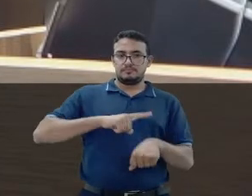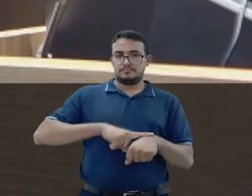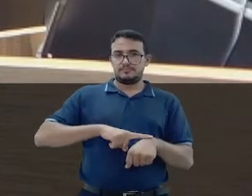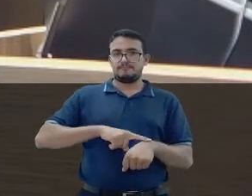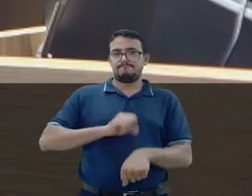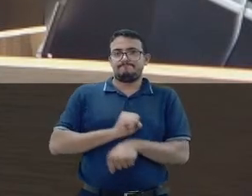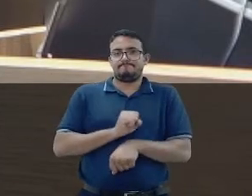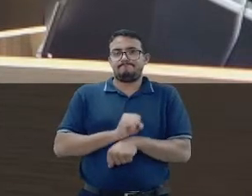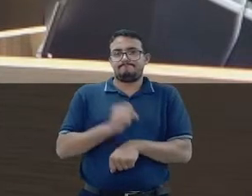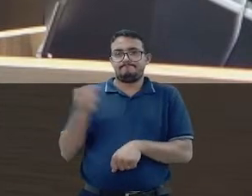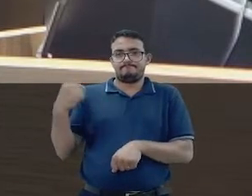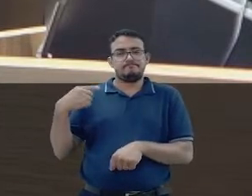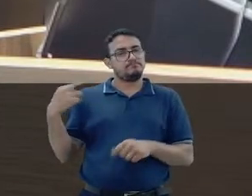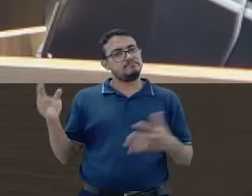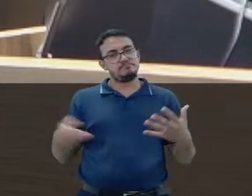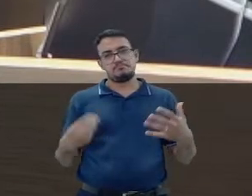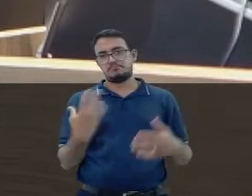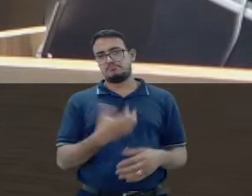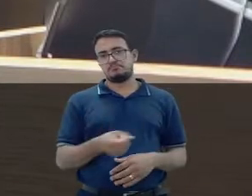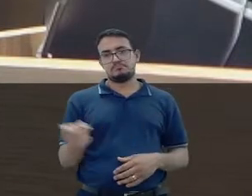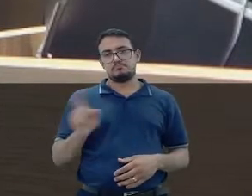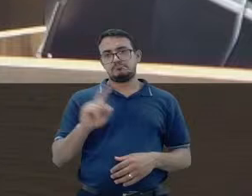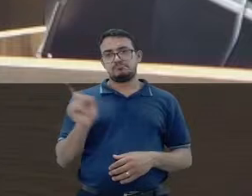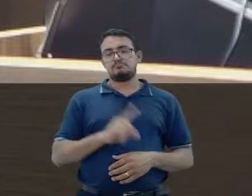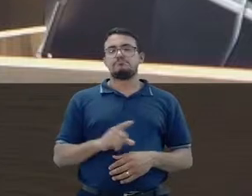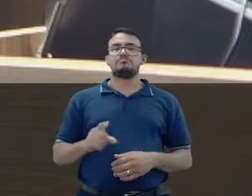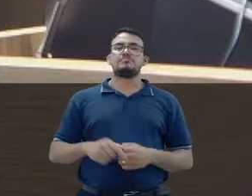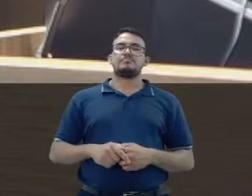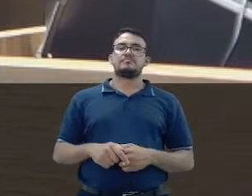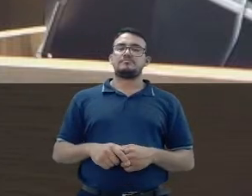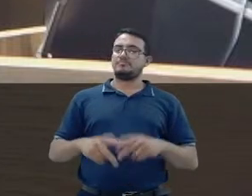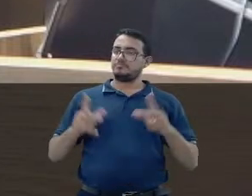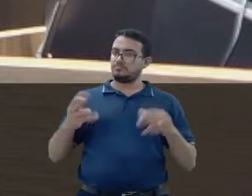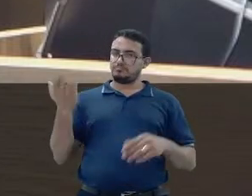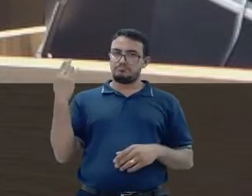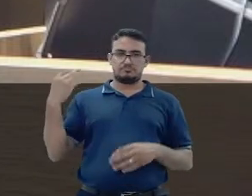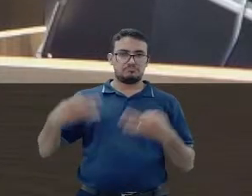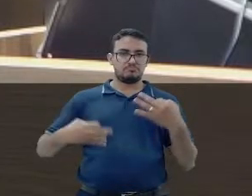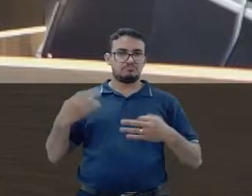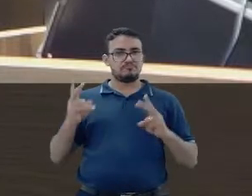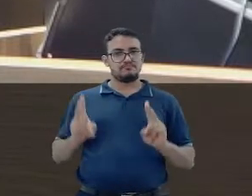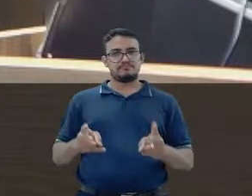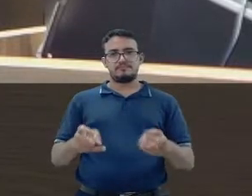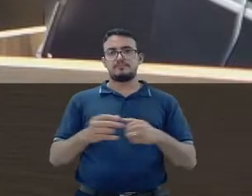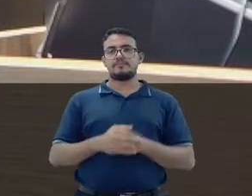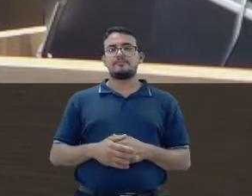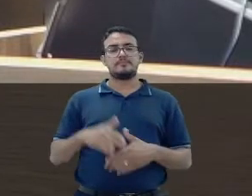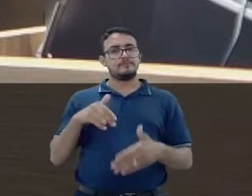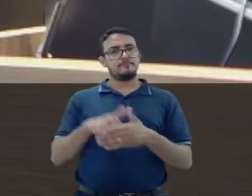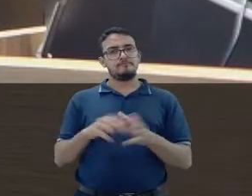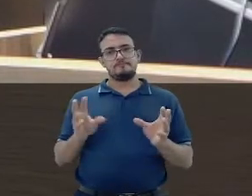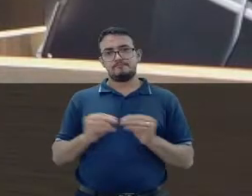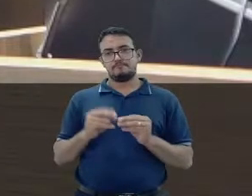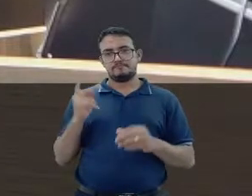nego provimento ao recurso, mantendo conforme precedentes. Em síntese, senhor presidente, é a nossa proposta.